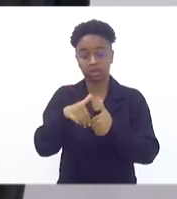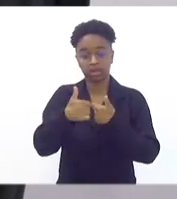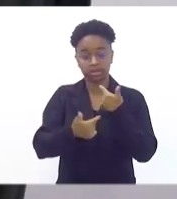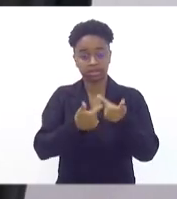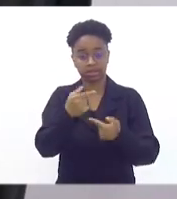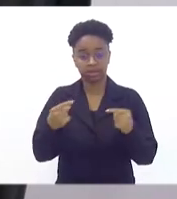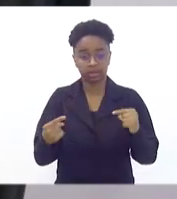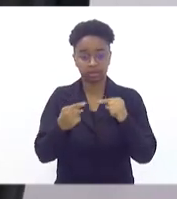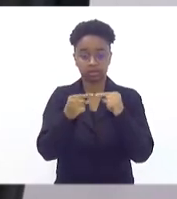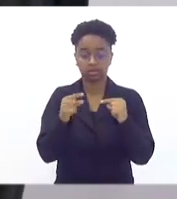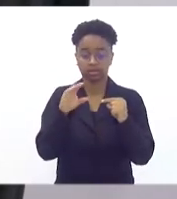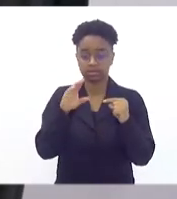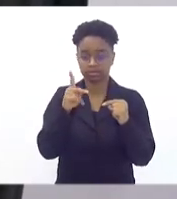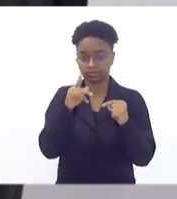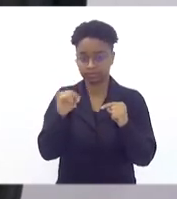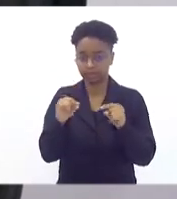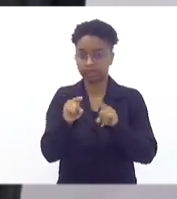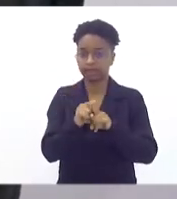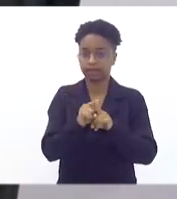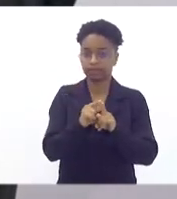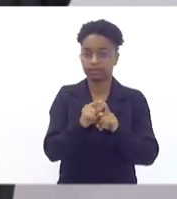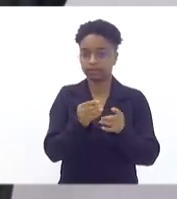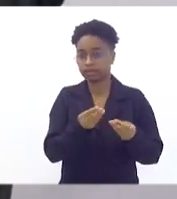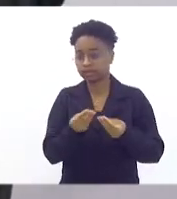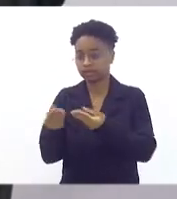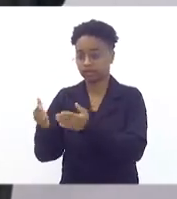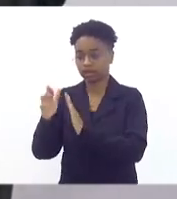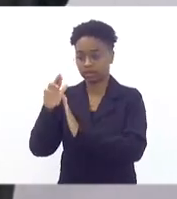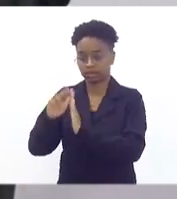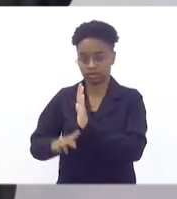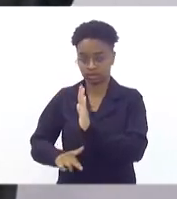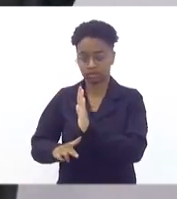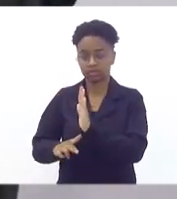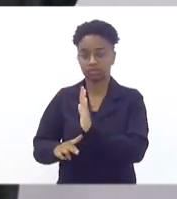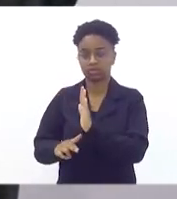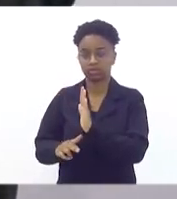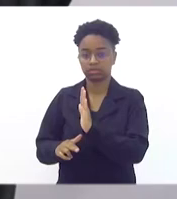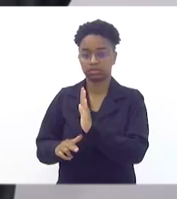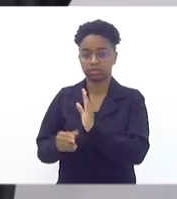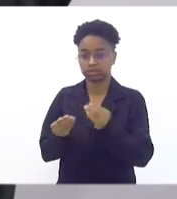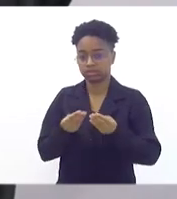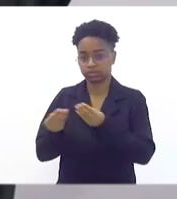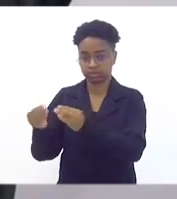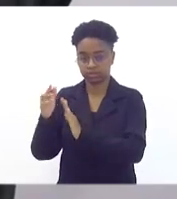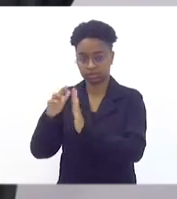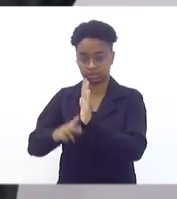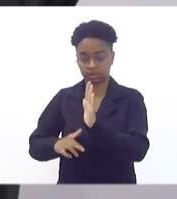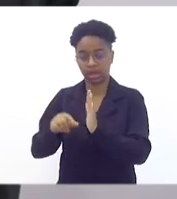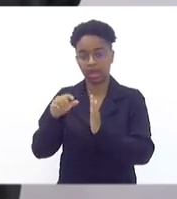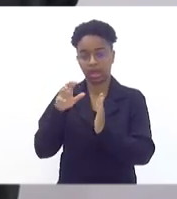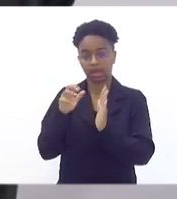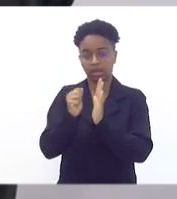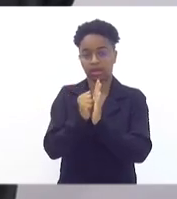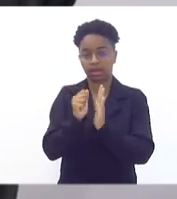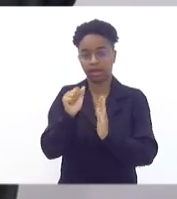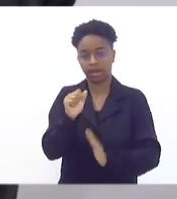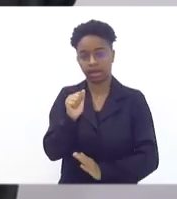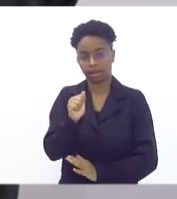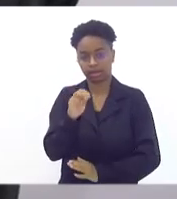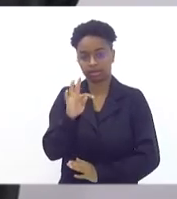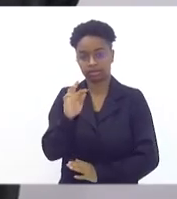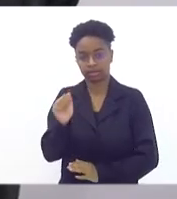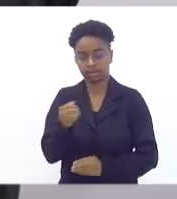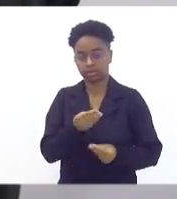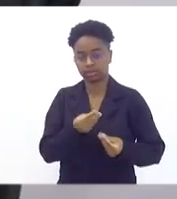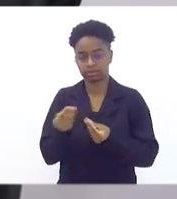da própria agência e encaminhar como resultado o seu relator Deputado librelon como resultado na ata dessa audiência ao governador do